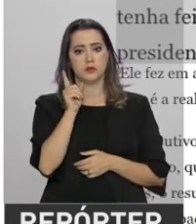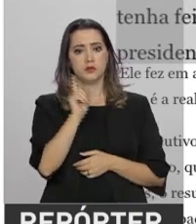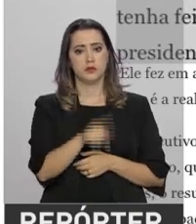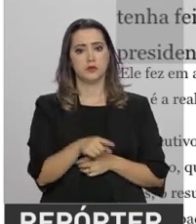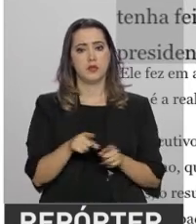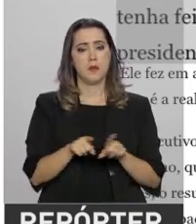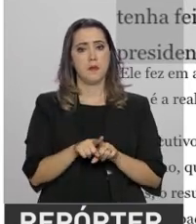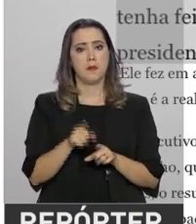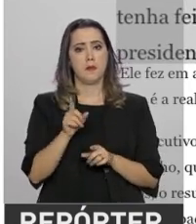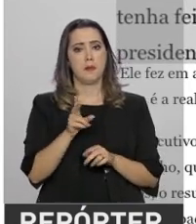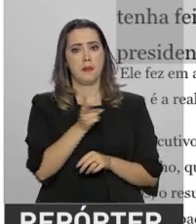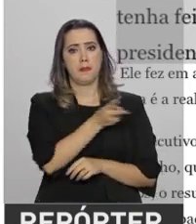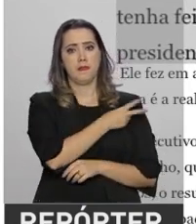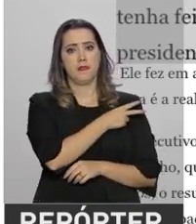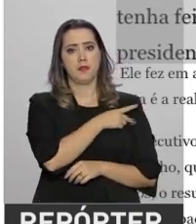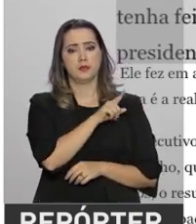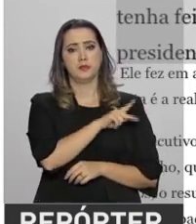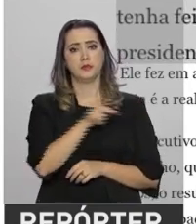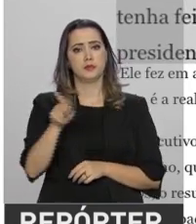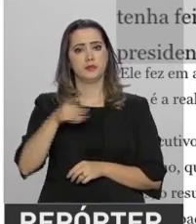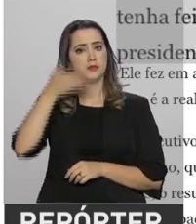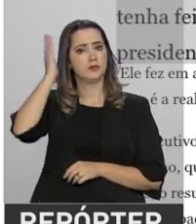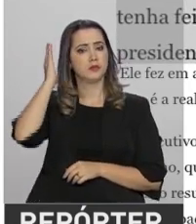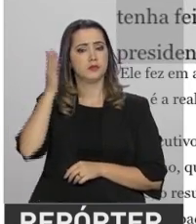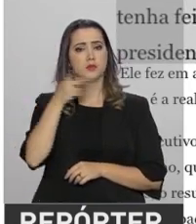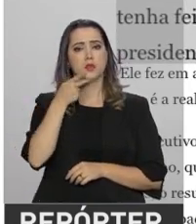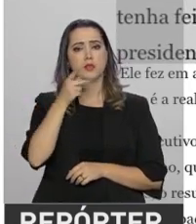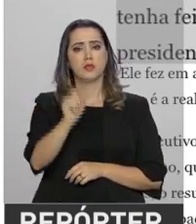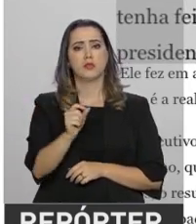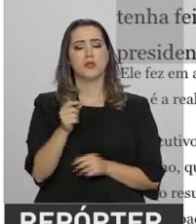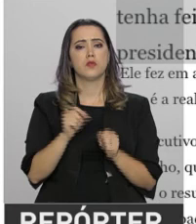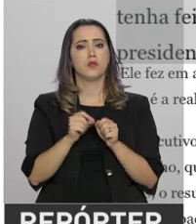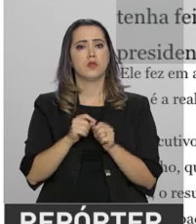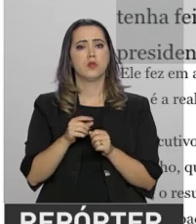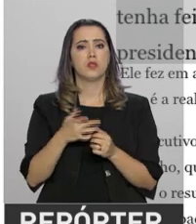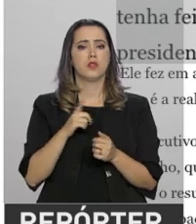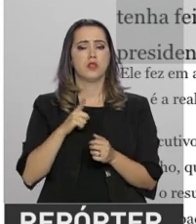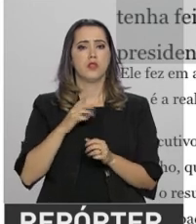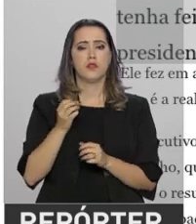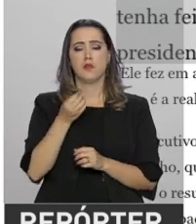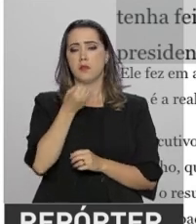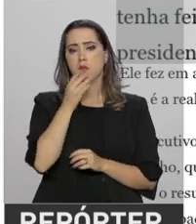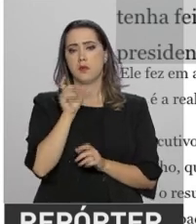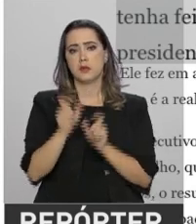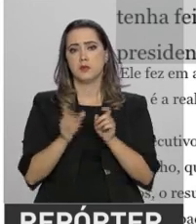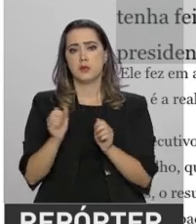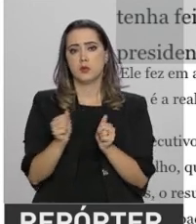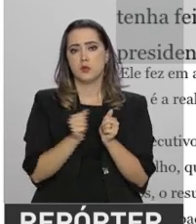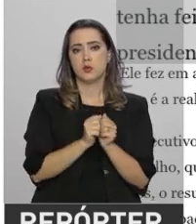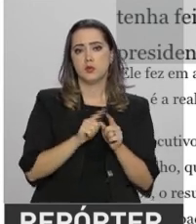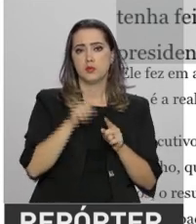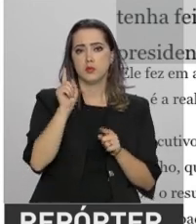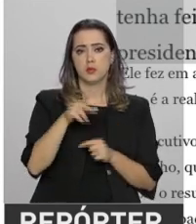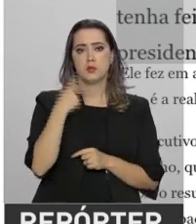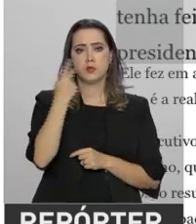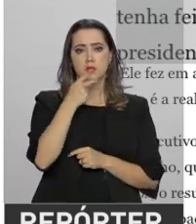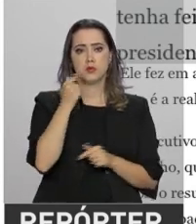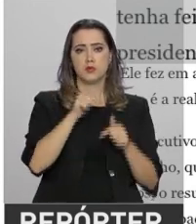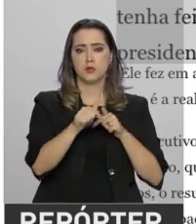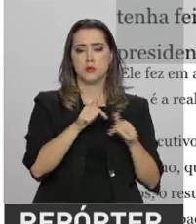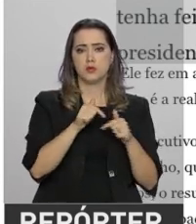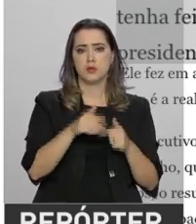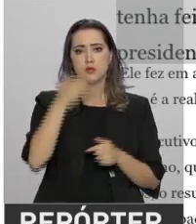segundo o chefe de análise o presidente fez isso não apenas porque contou com bons conselheiros mas porque é um político de